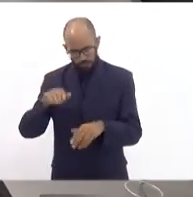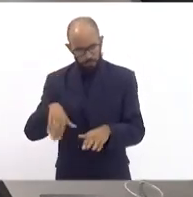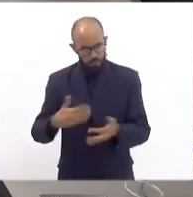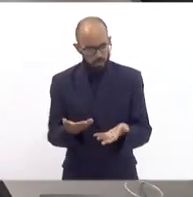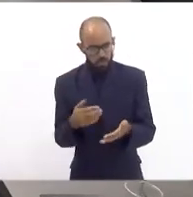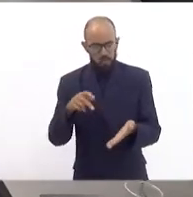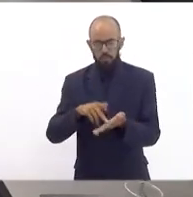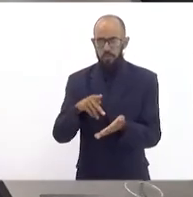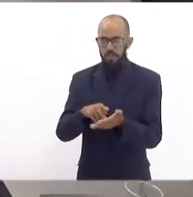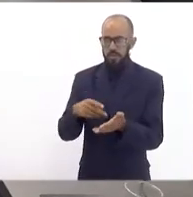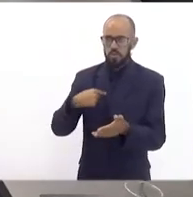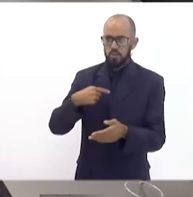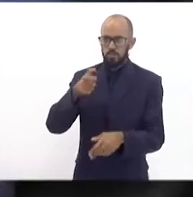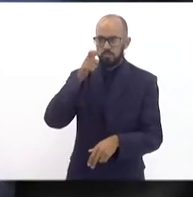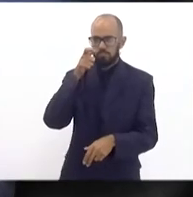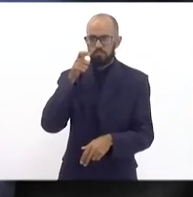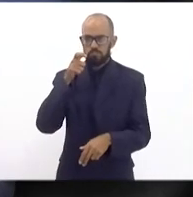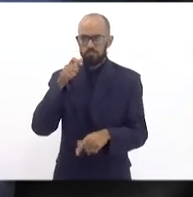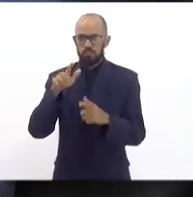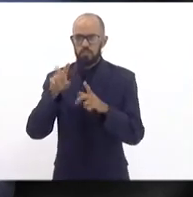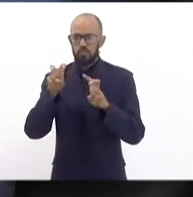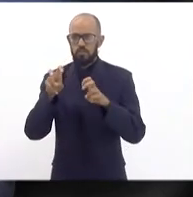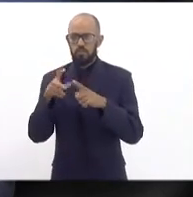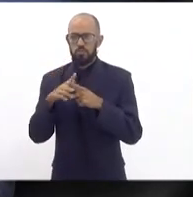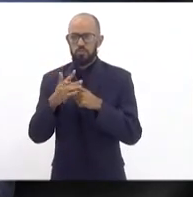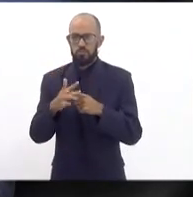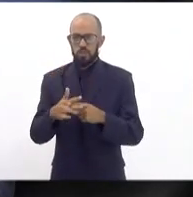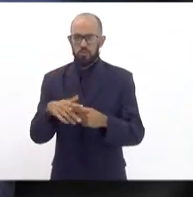chamou uma atenção relativa ao reajuste, que é o GPM, né?